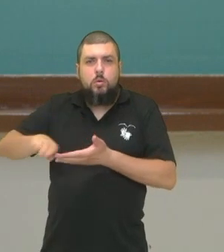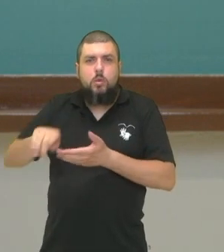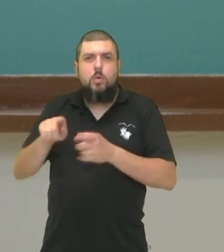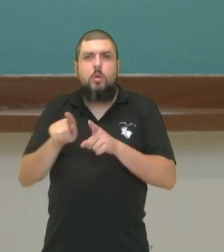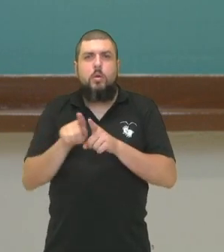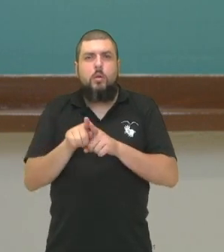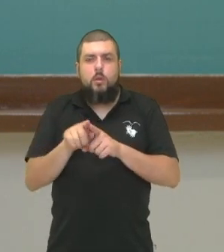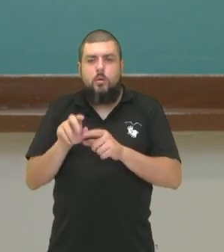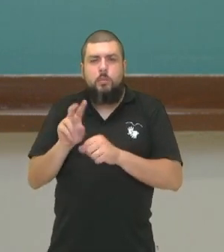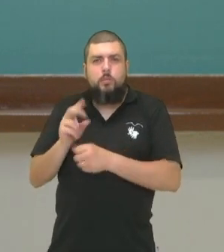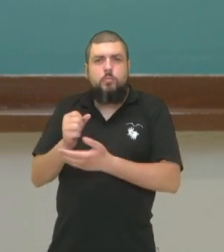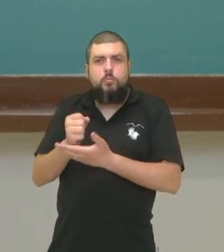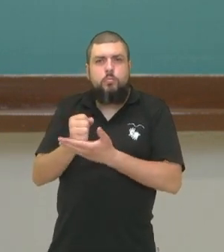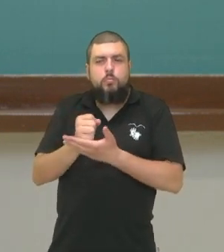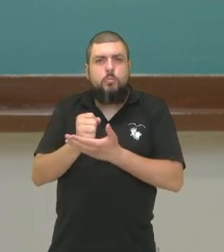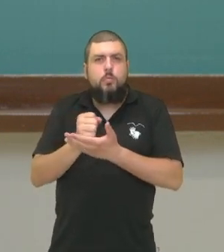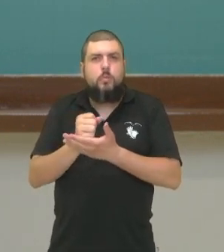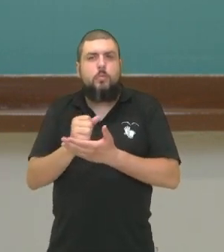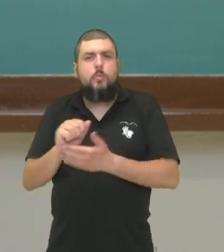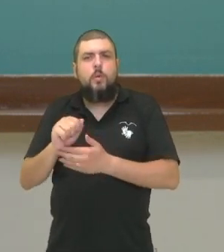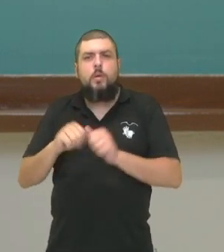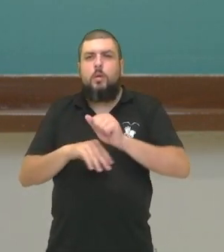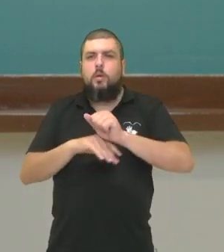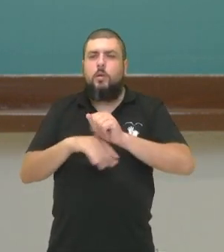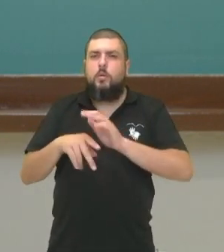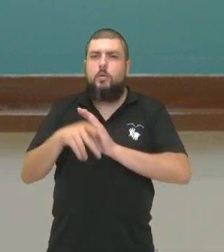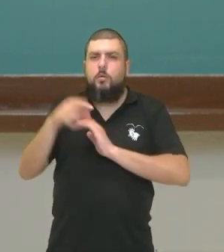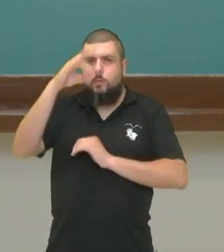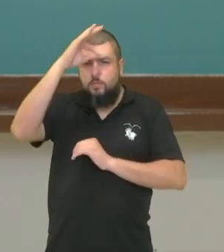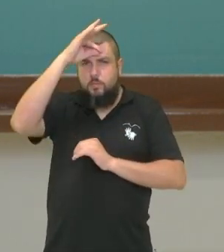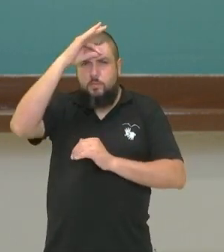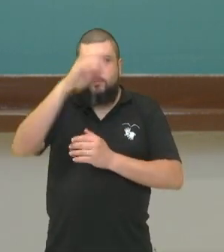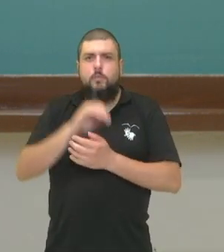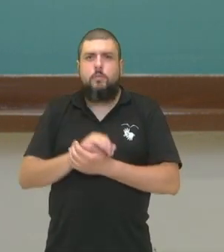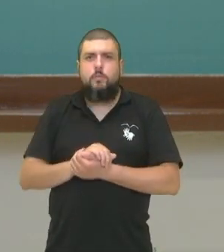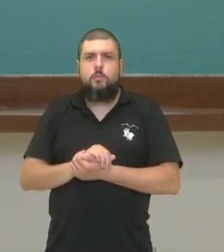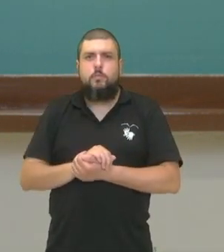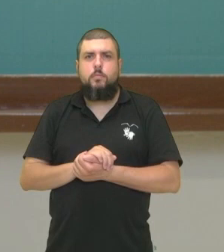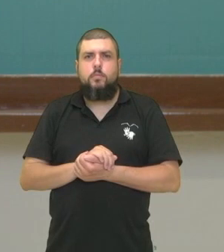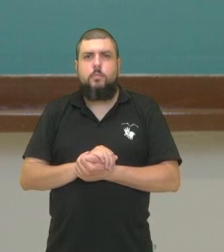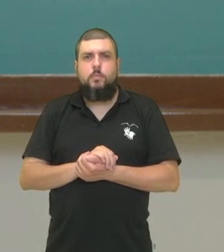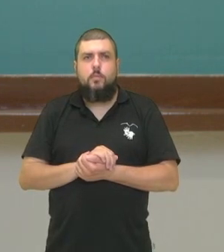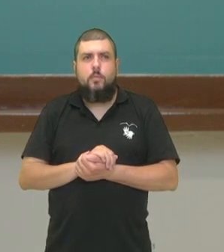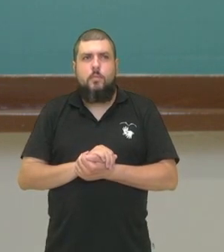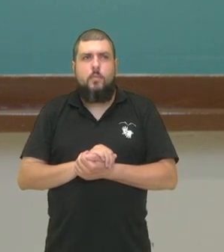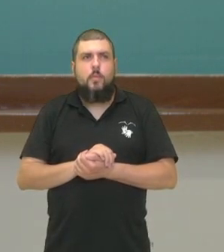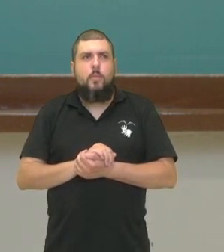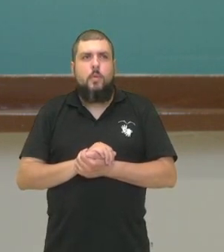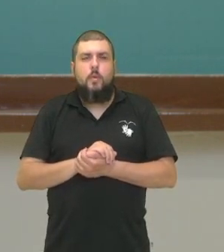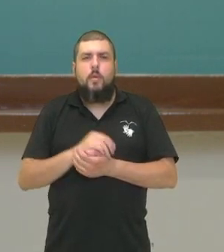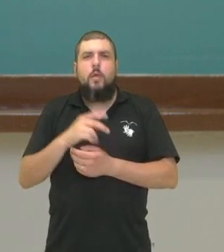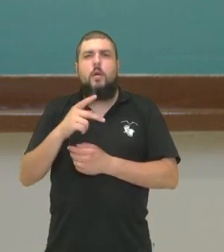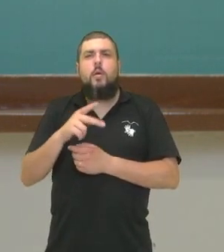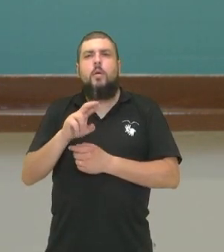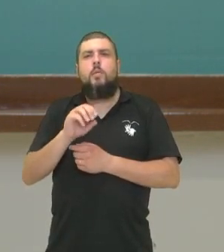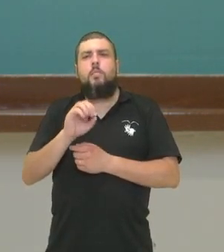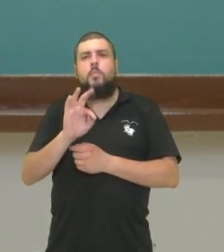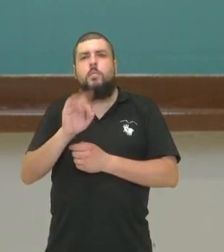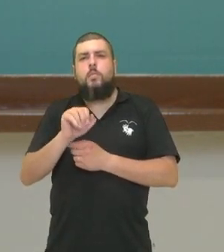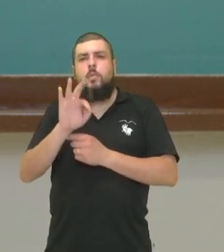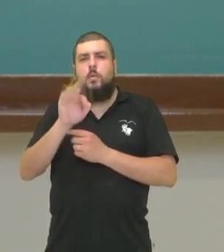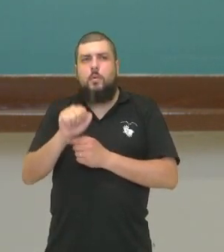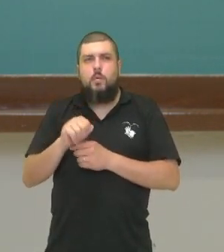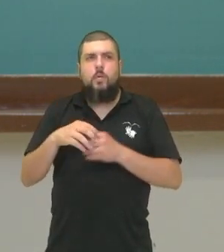acidez da vagina. A próstata é uma glândula só e ela